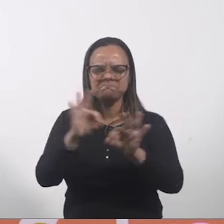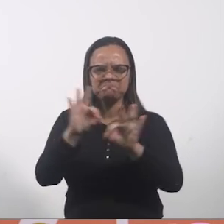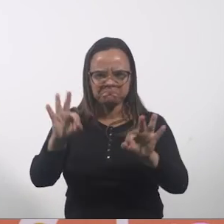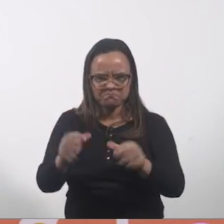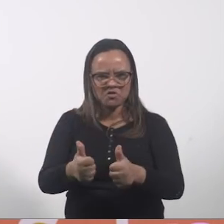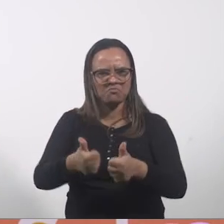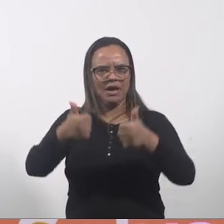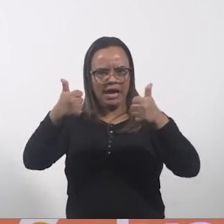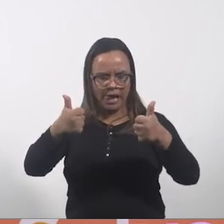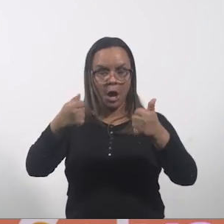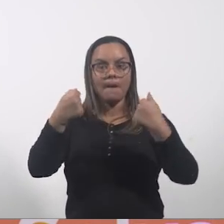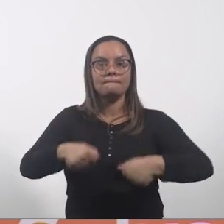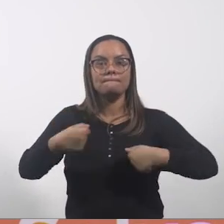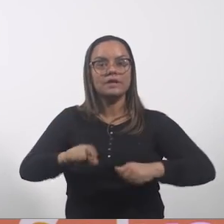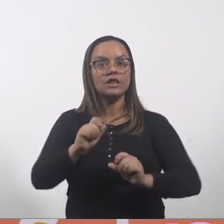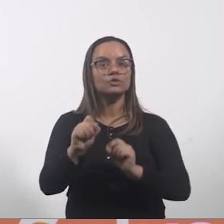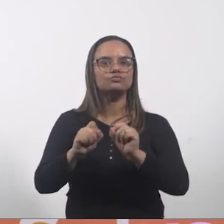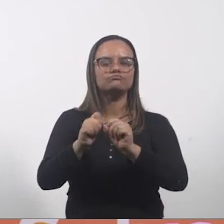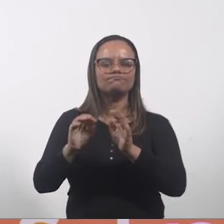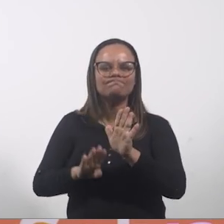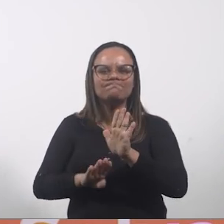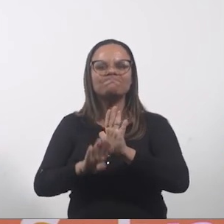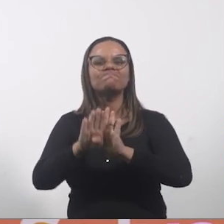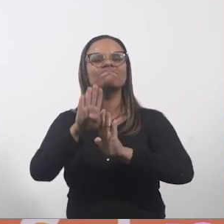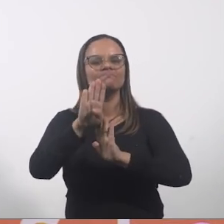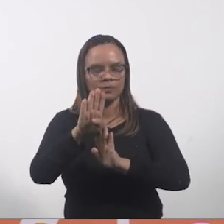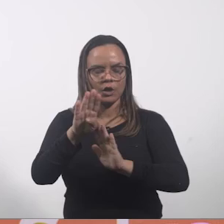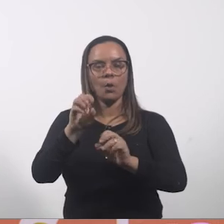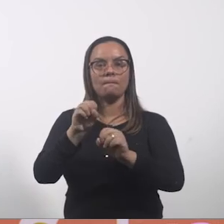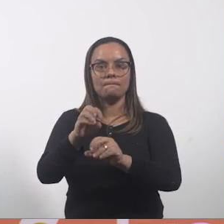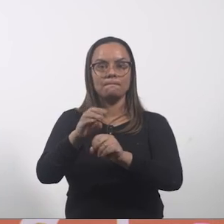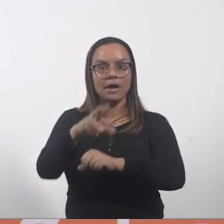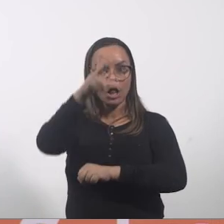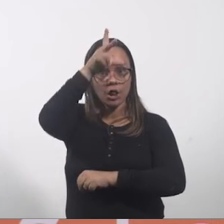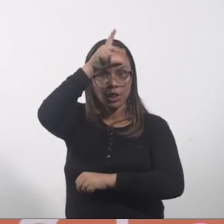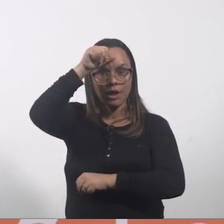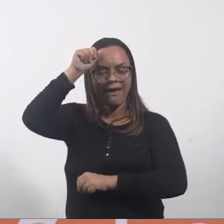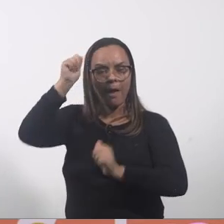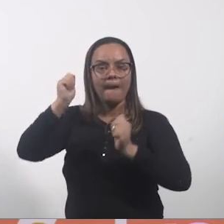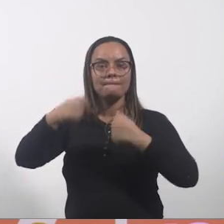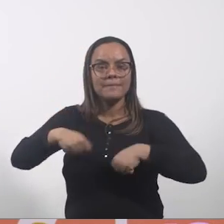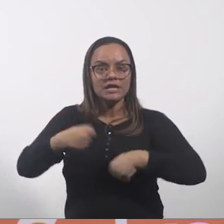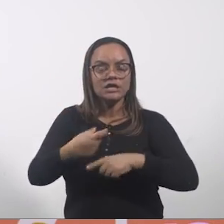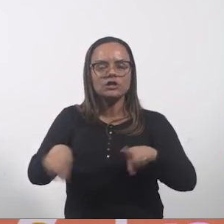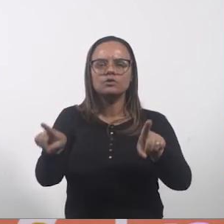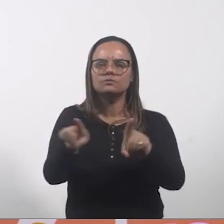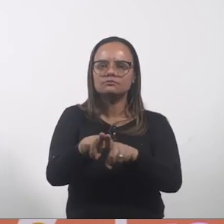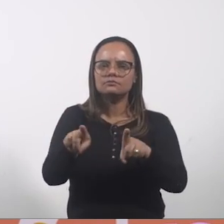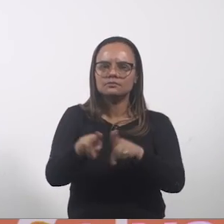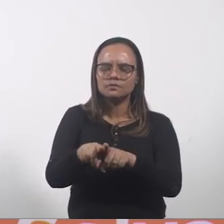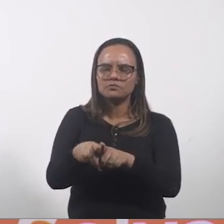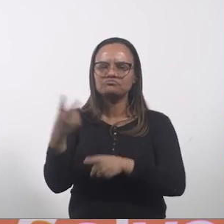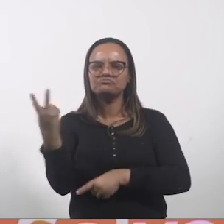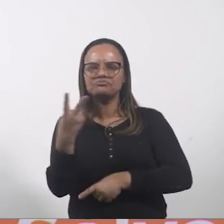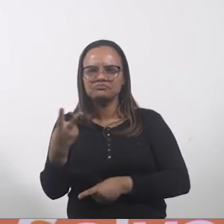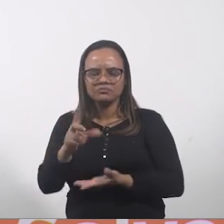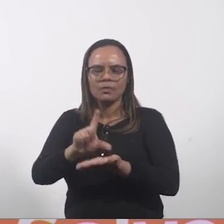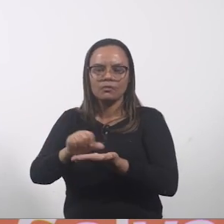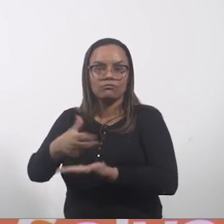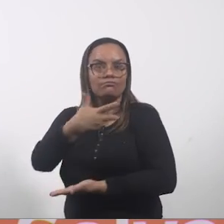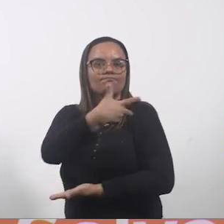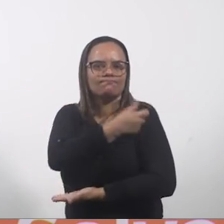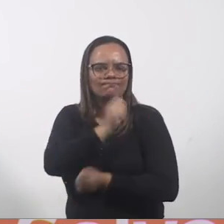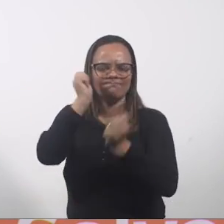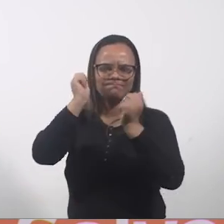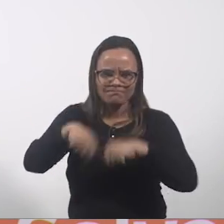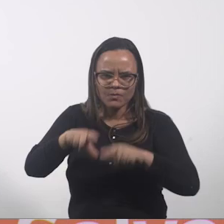bem. É preciso continuar seguindo a orientação da Prefeitura, é preciso ir tomar a segunda dose, é preciso continuar